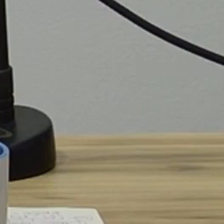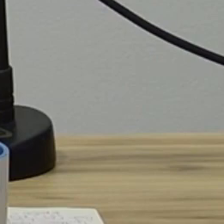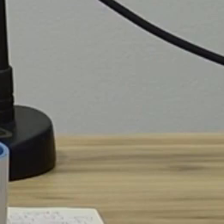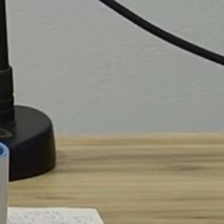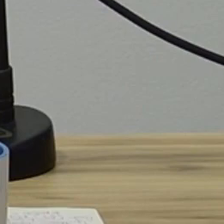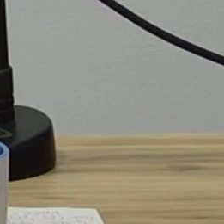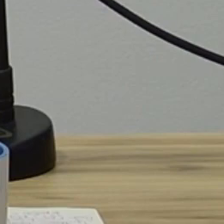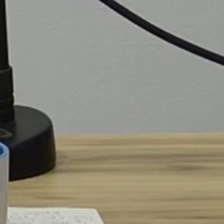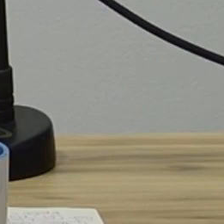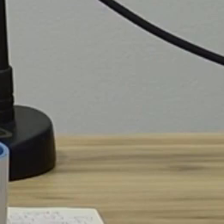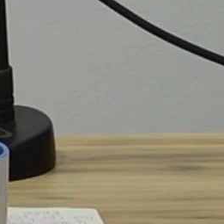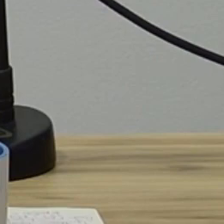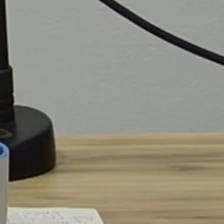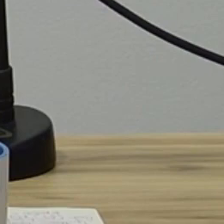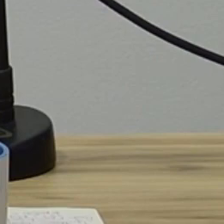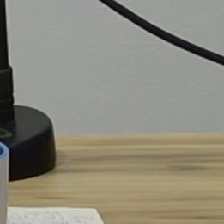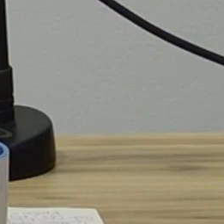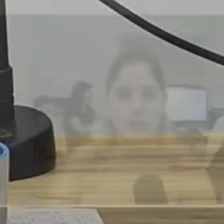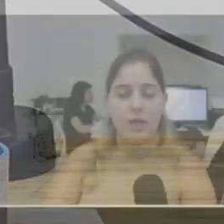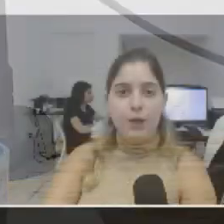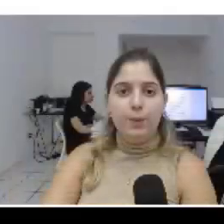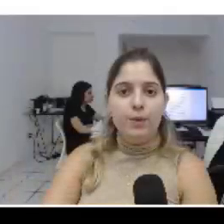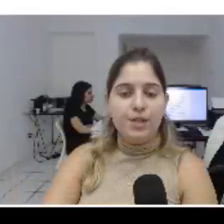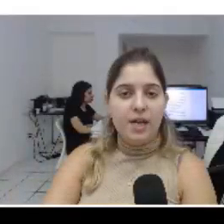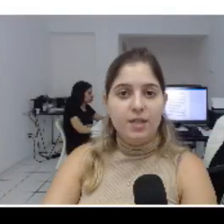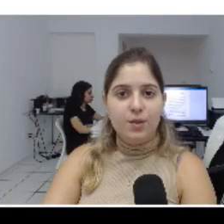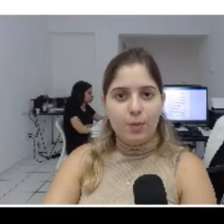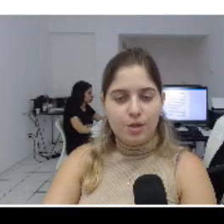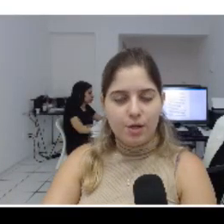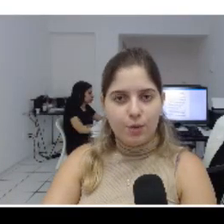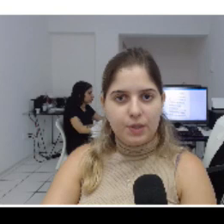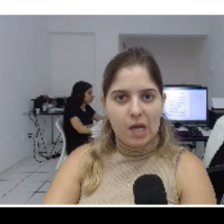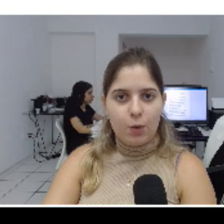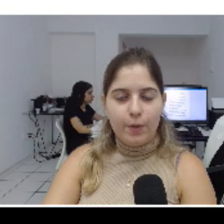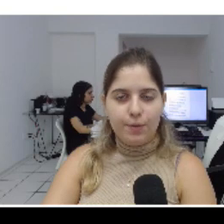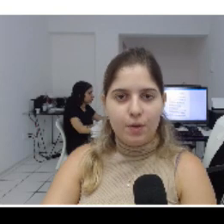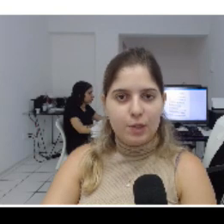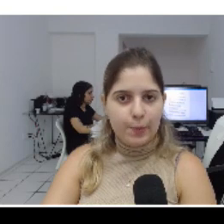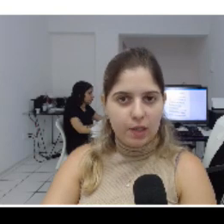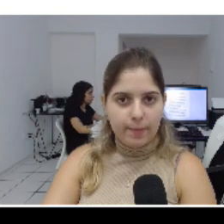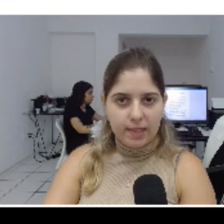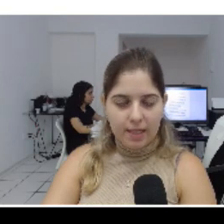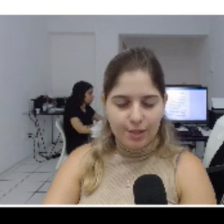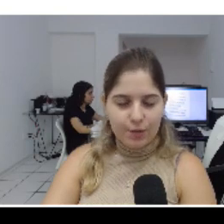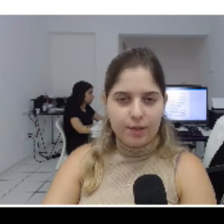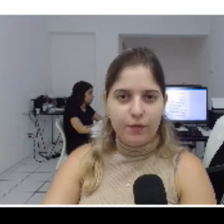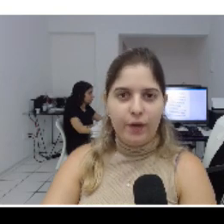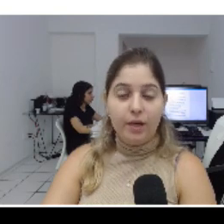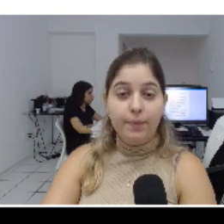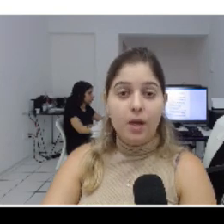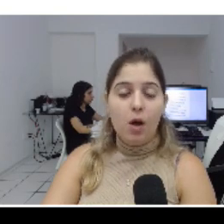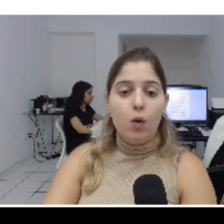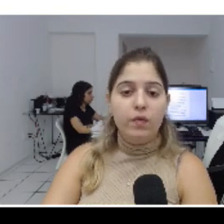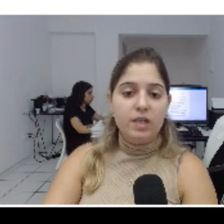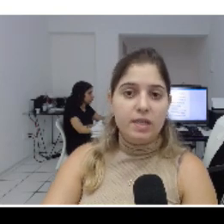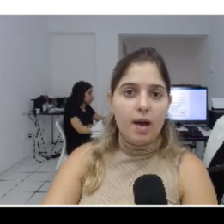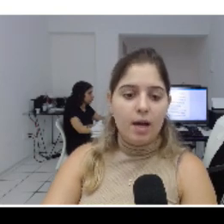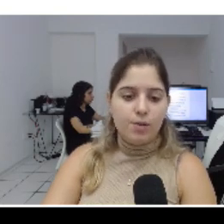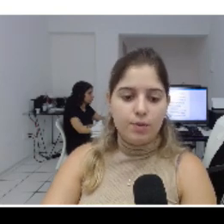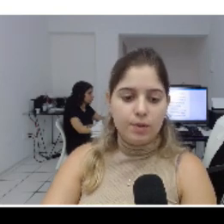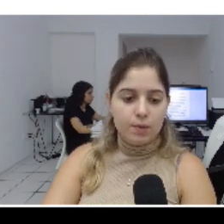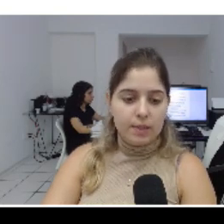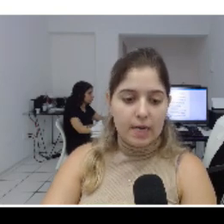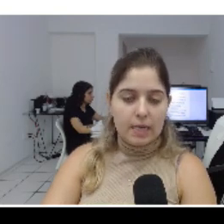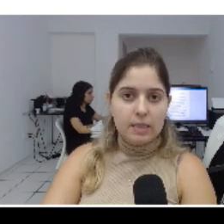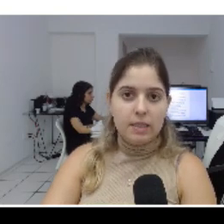Edson Silva. Letícia. Bom dia, Edson. Bom dia a todos que acompanham o nosso programa desta quarta-feira, ouvintes da